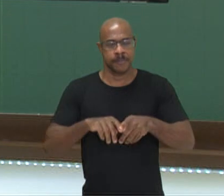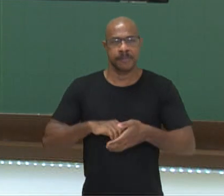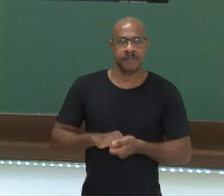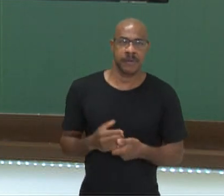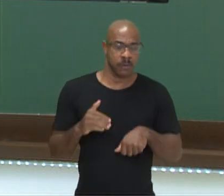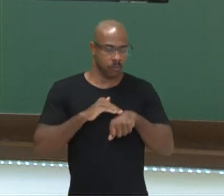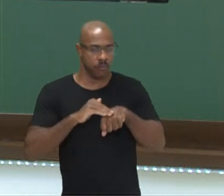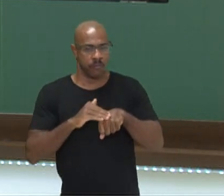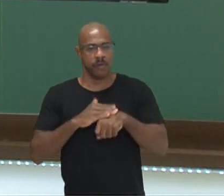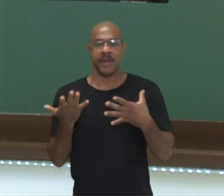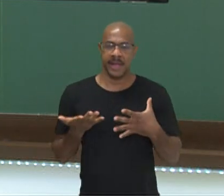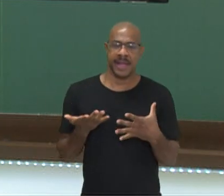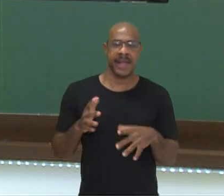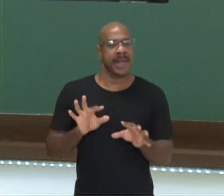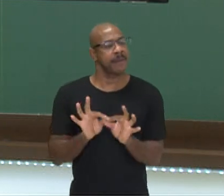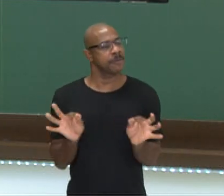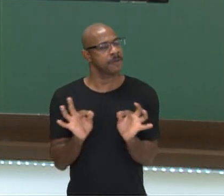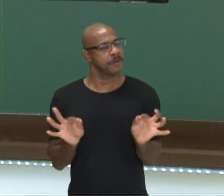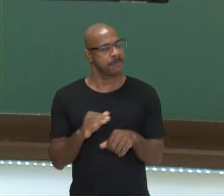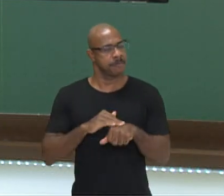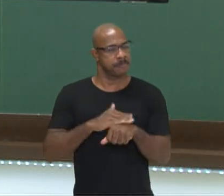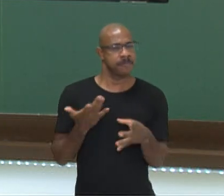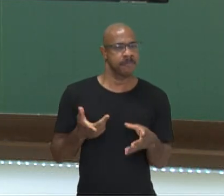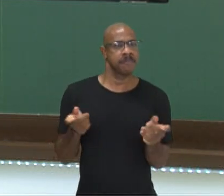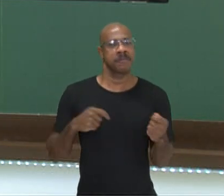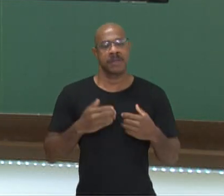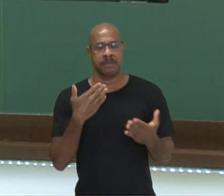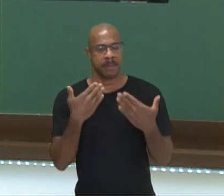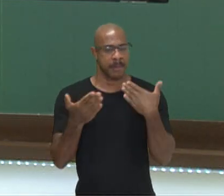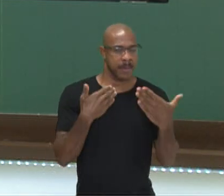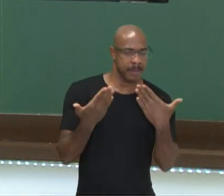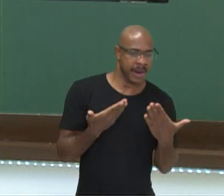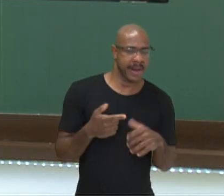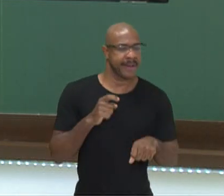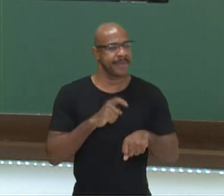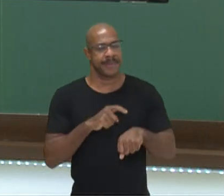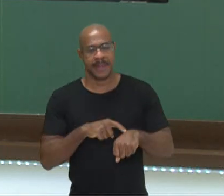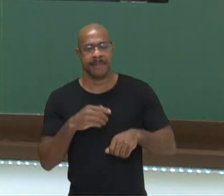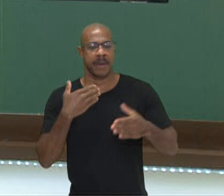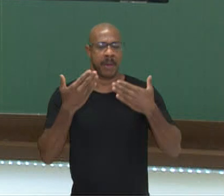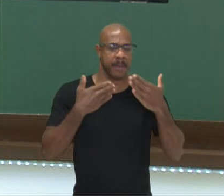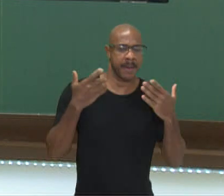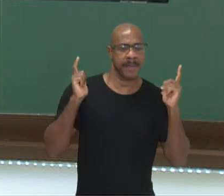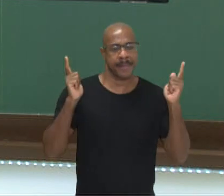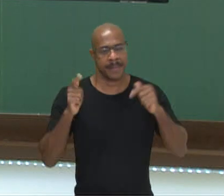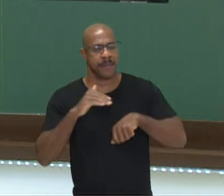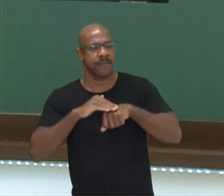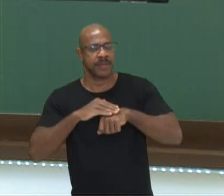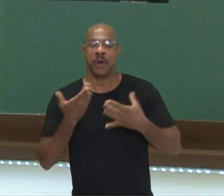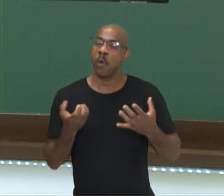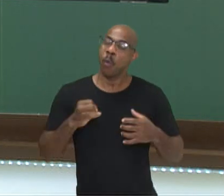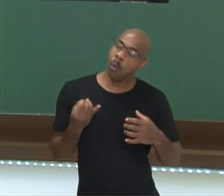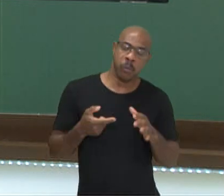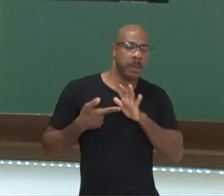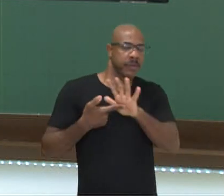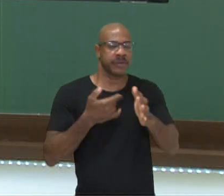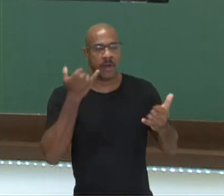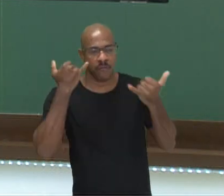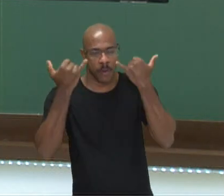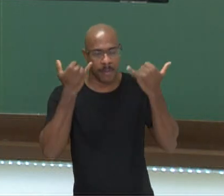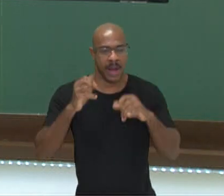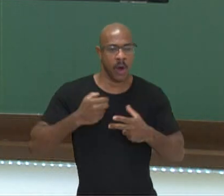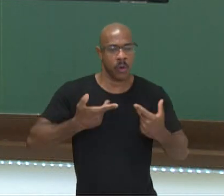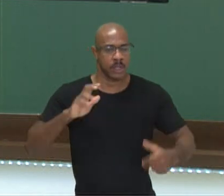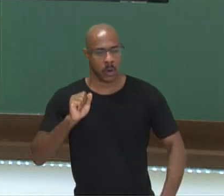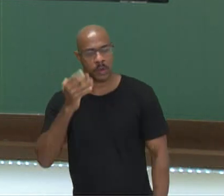uma conversa é algo mais simples. Pode ser para entretenimento, para passar o tempo, apenas para informar alguma coisa que aconteceu e não